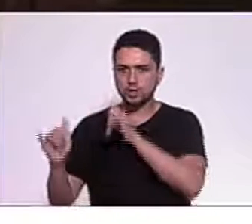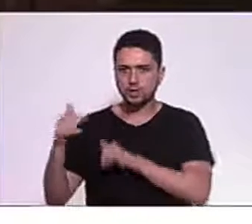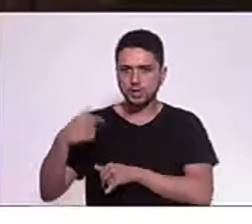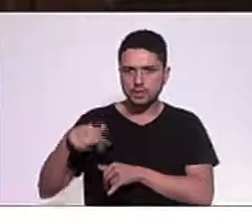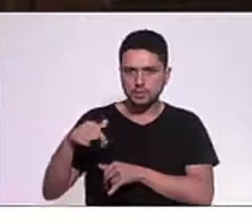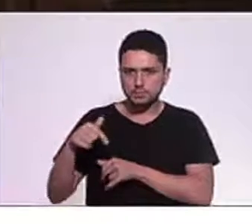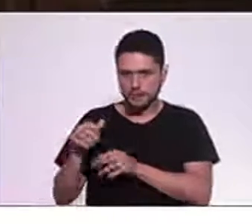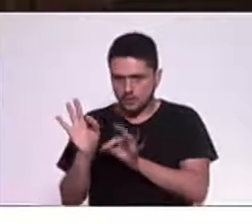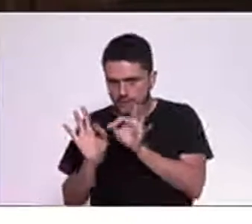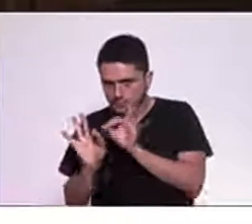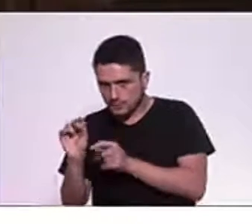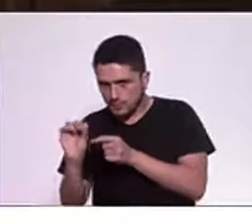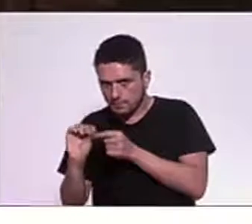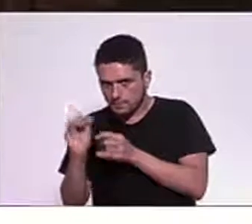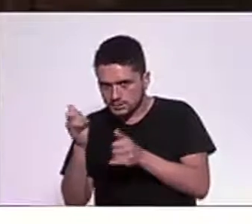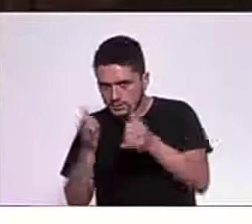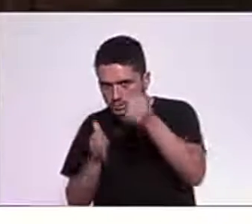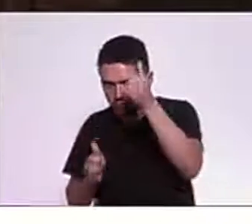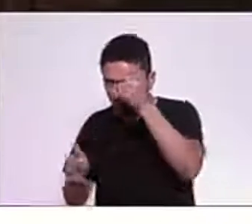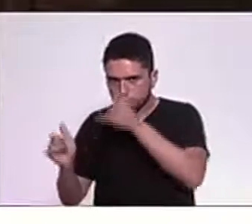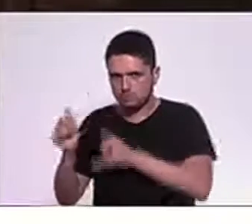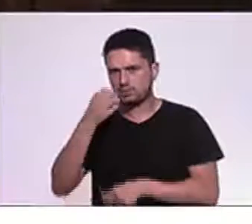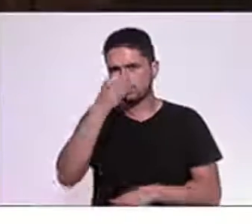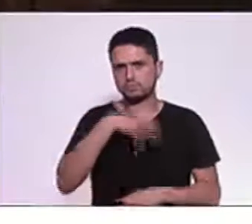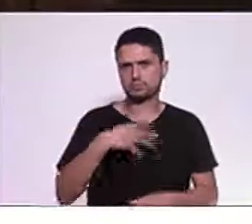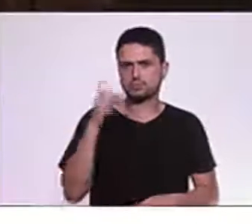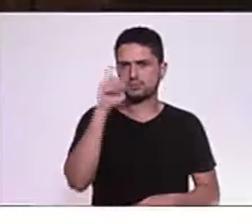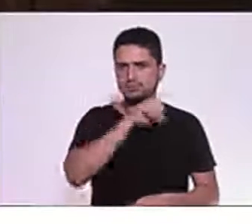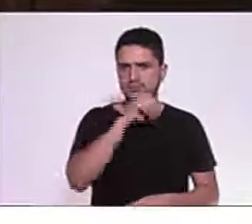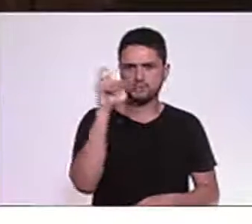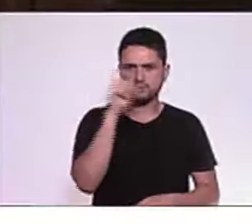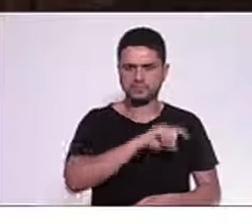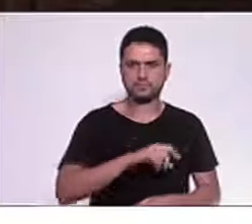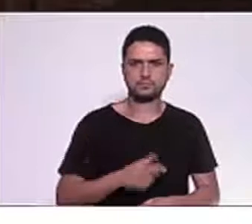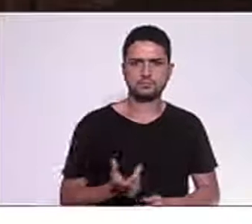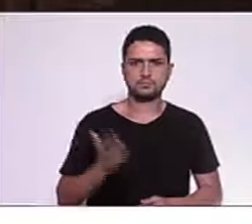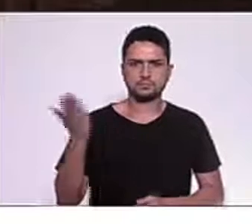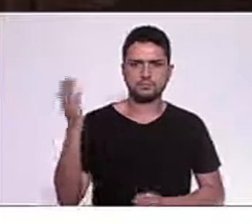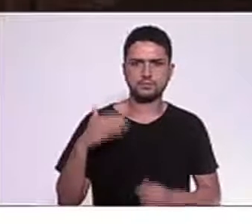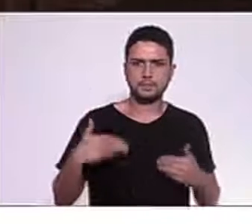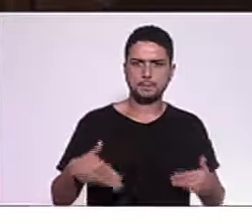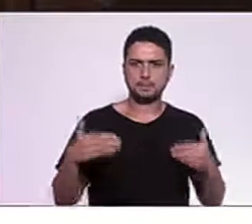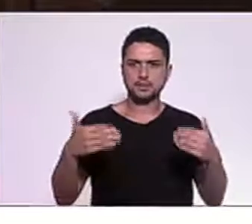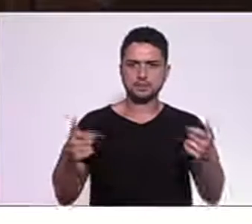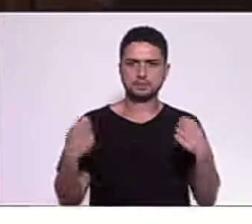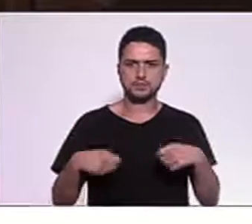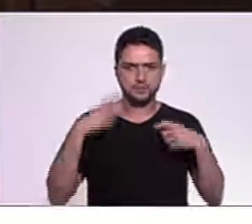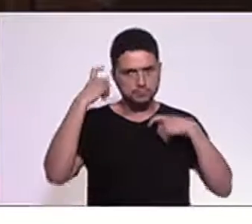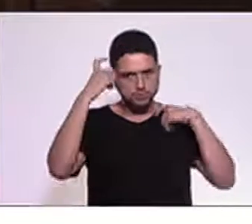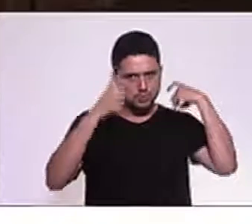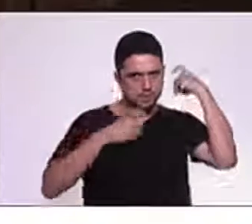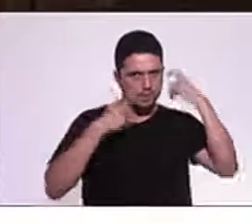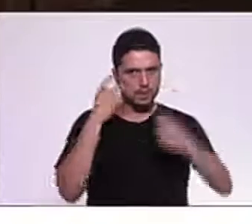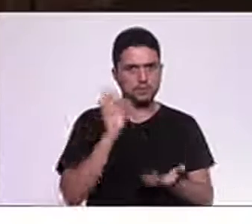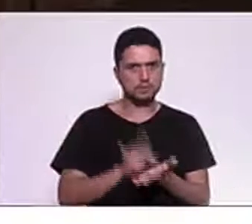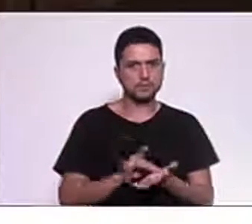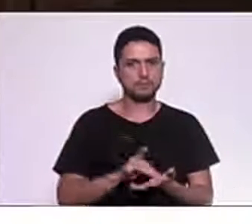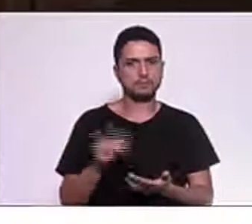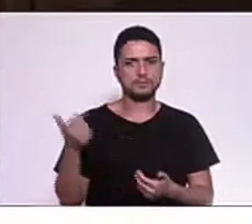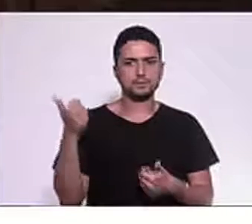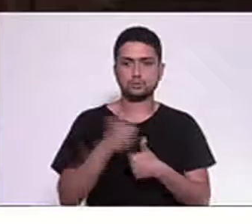fundamentada, se coloca contra mais esta agressão desnecessária, esta agressão gratuita do